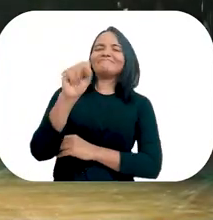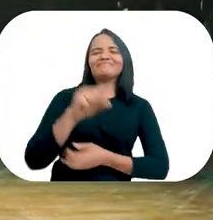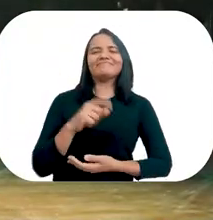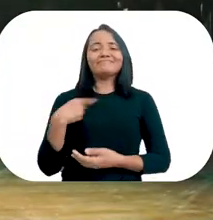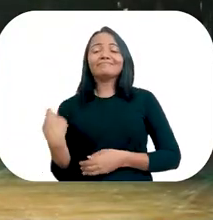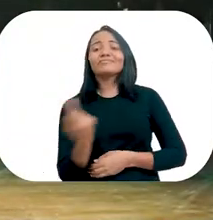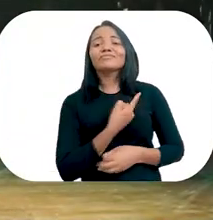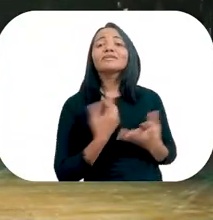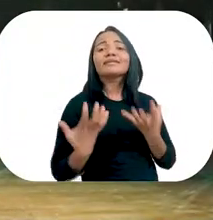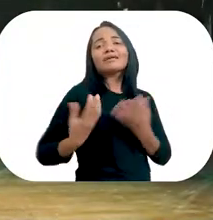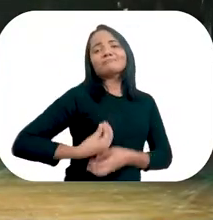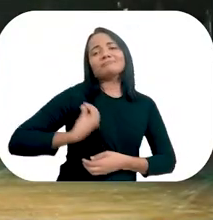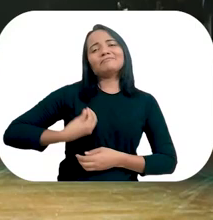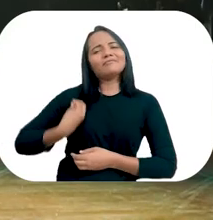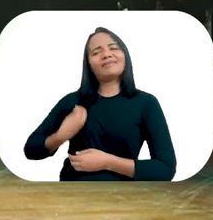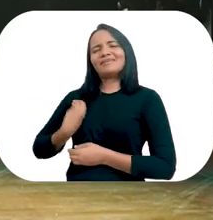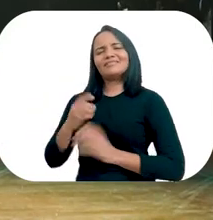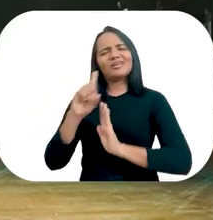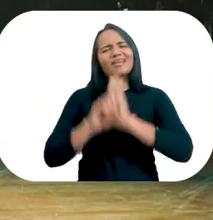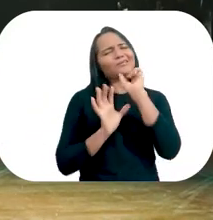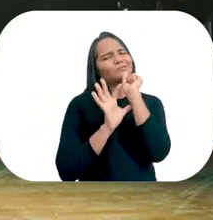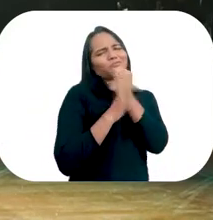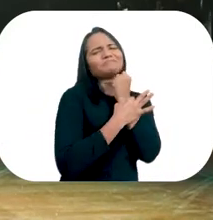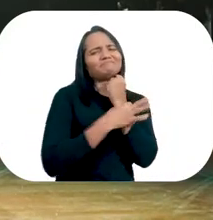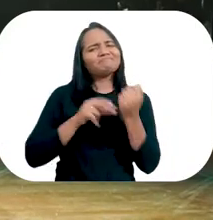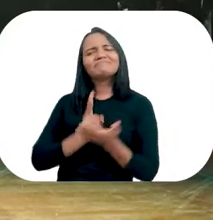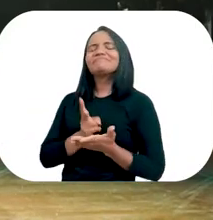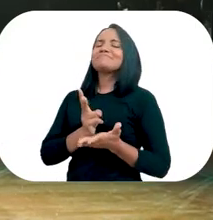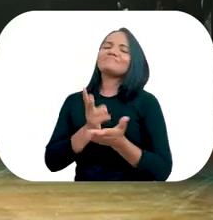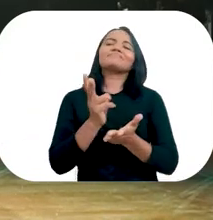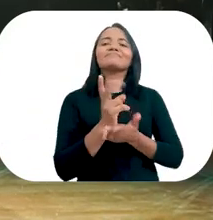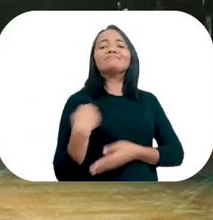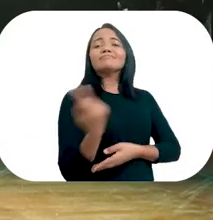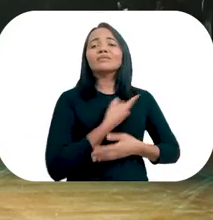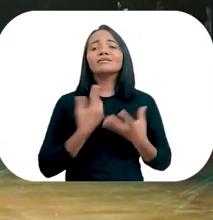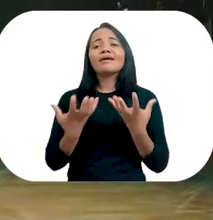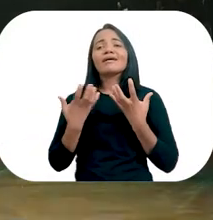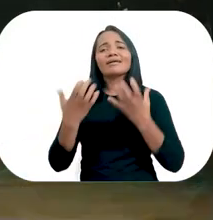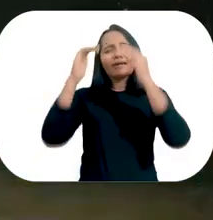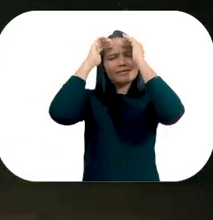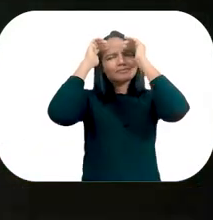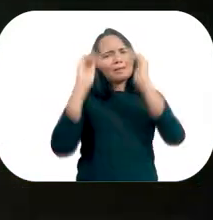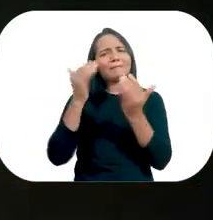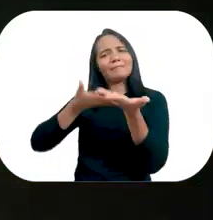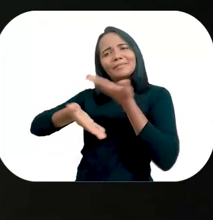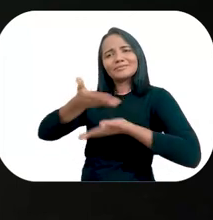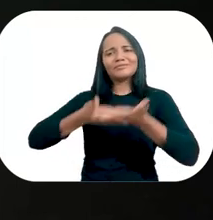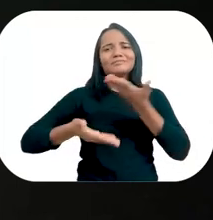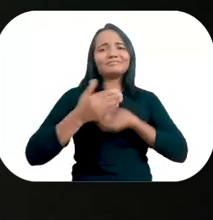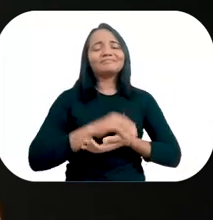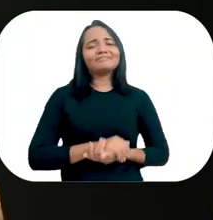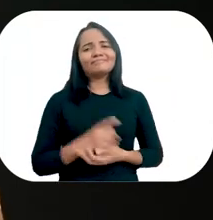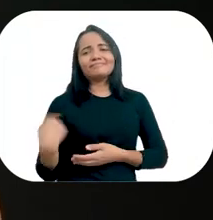A gente quer viver pleno direito, a gente quer viver todo respeito,